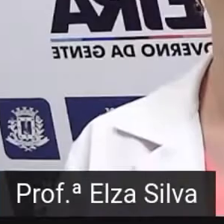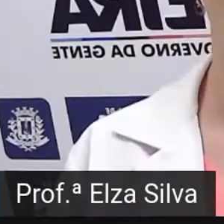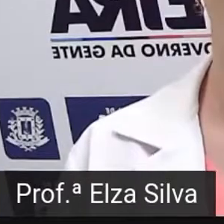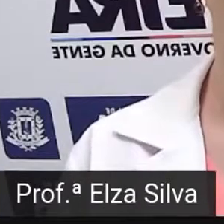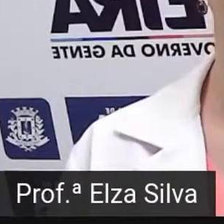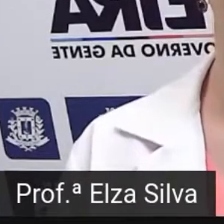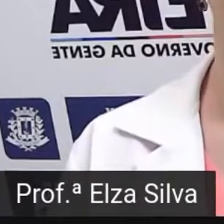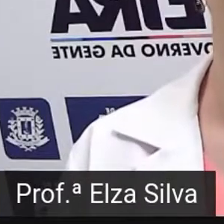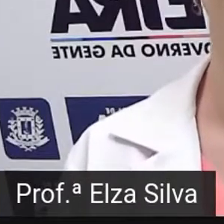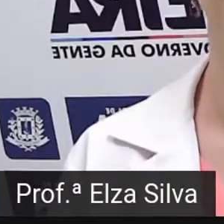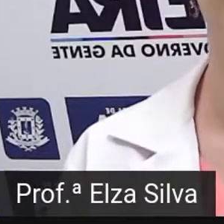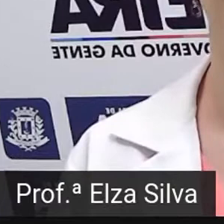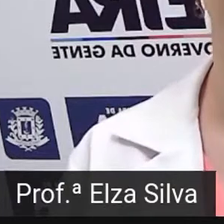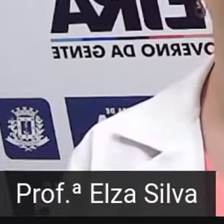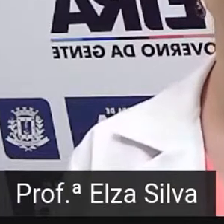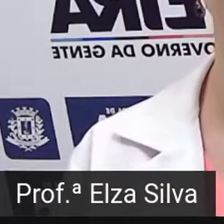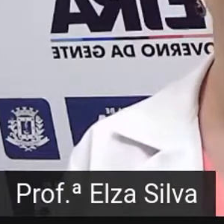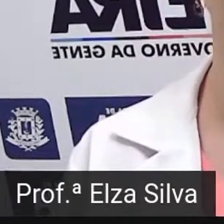Olá, pessoal!